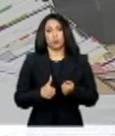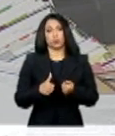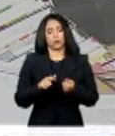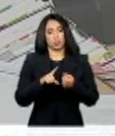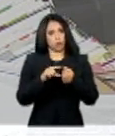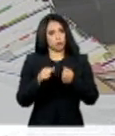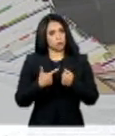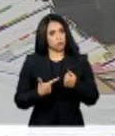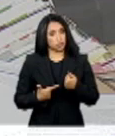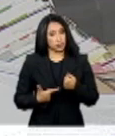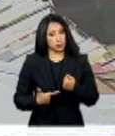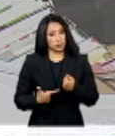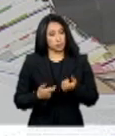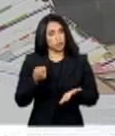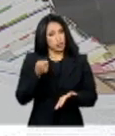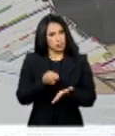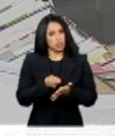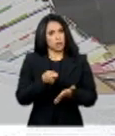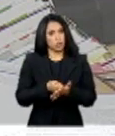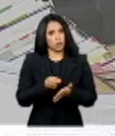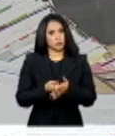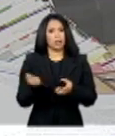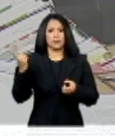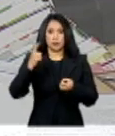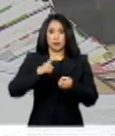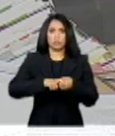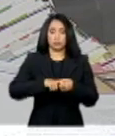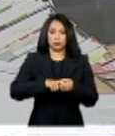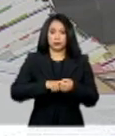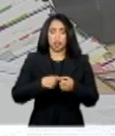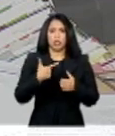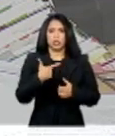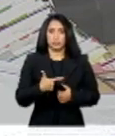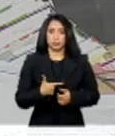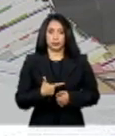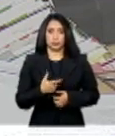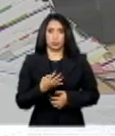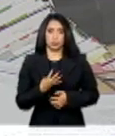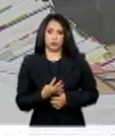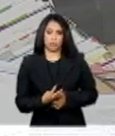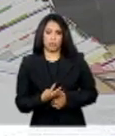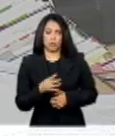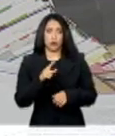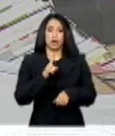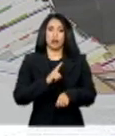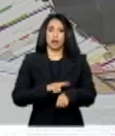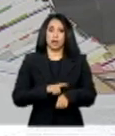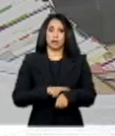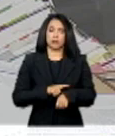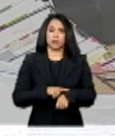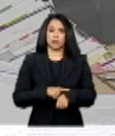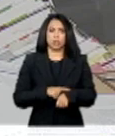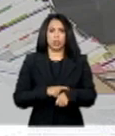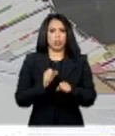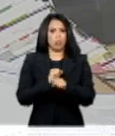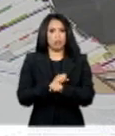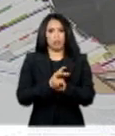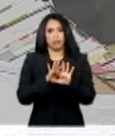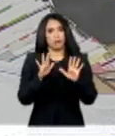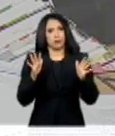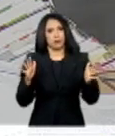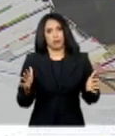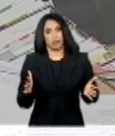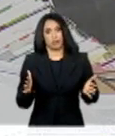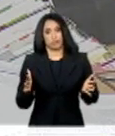que aquele que obriga a religação no prazo de 24 horas isso pra mim salta aos olhos pra mim isto